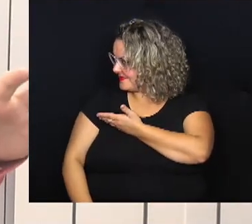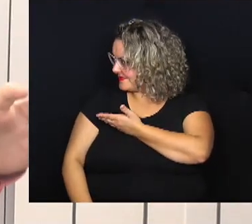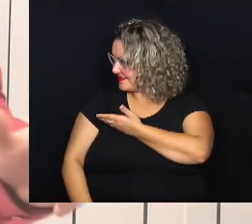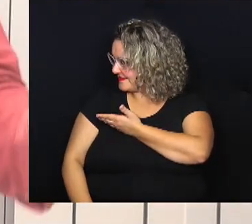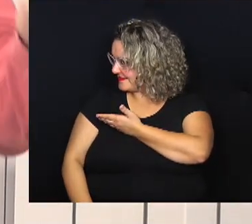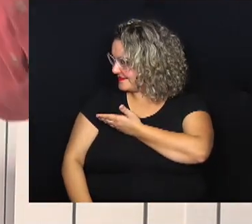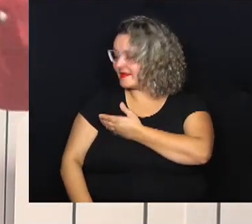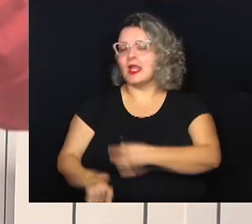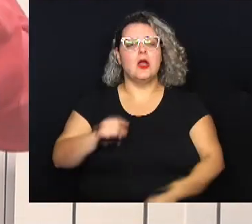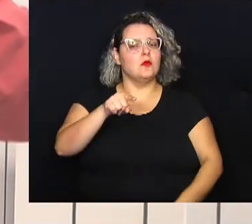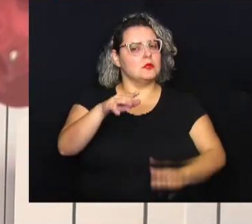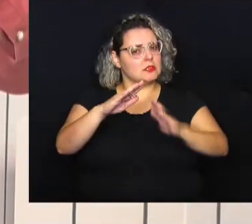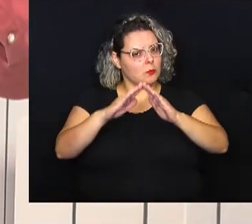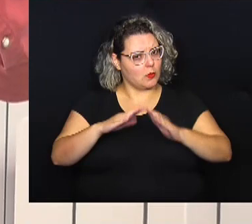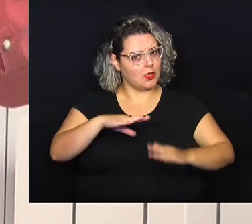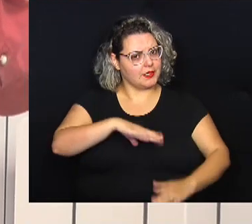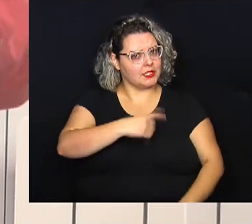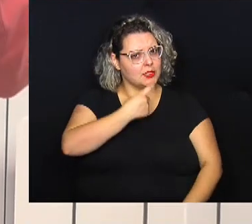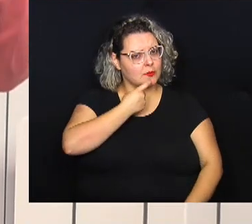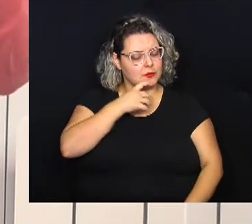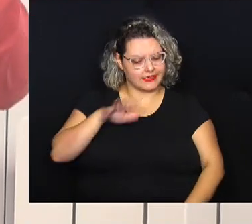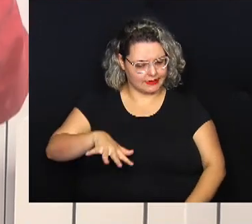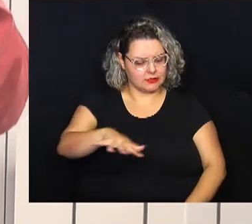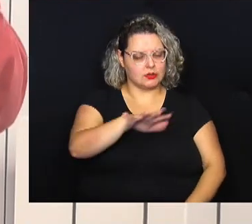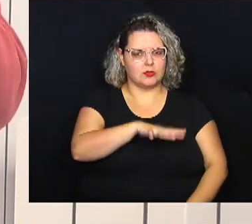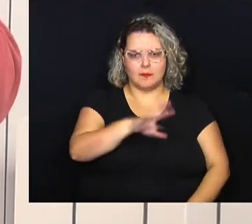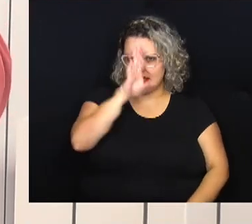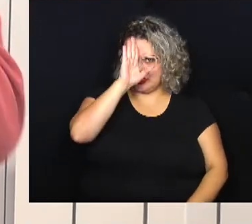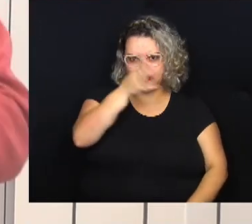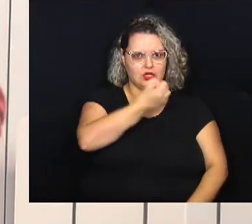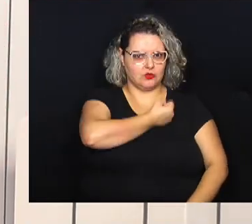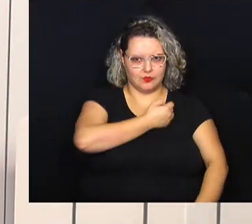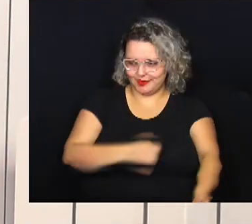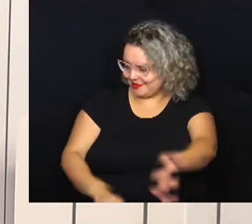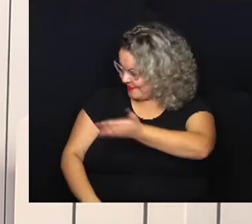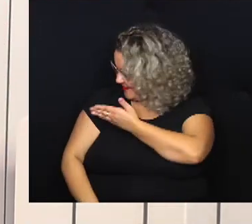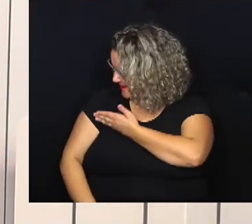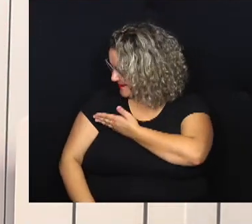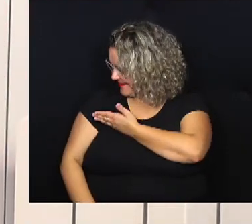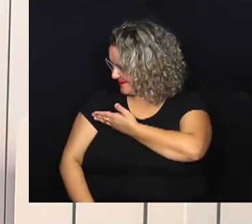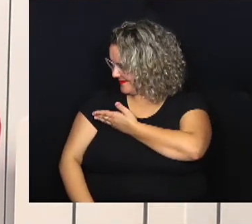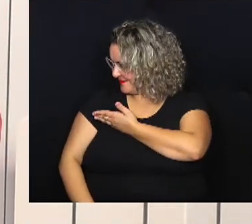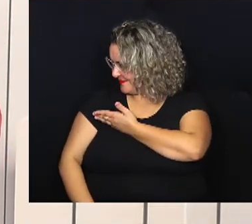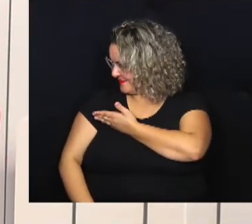que é de Campinas e região, pode ir direto no número